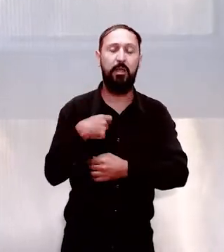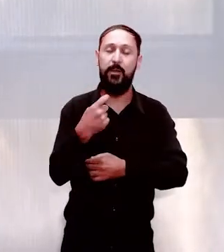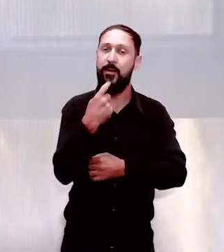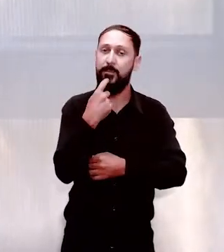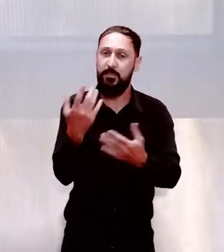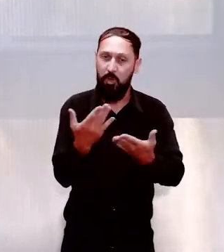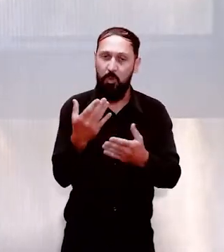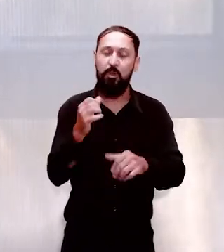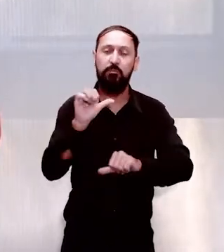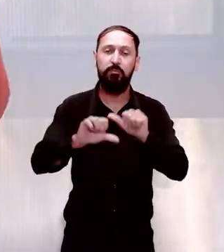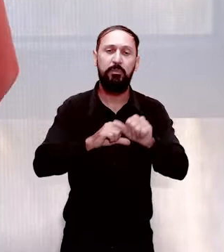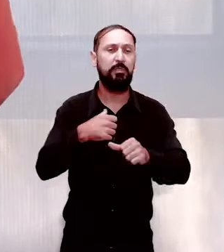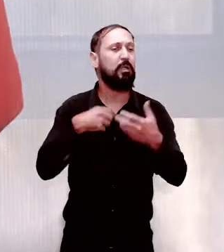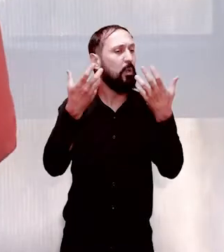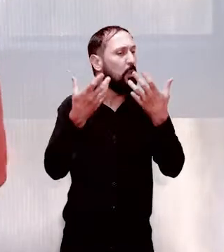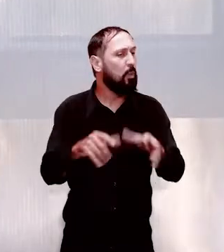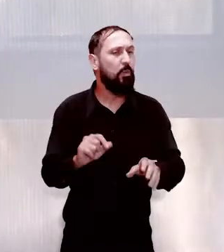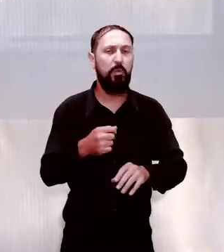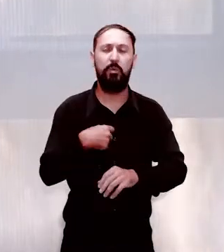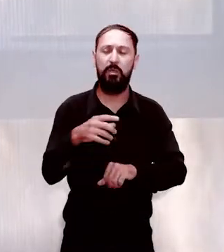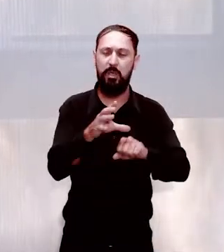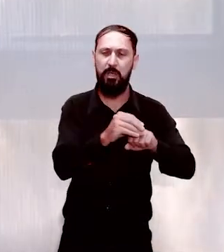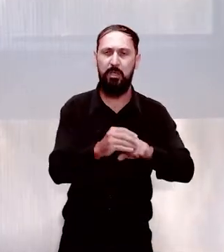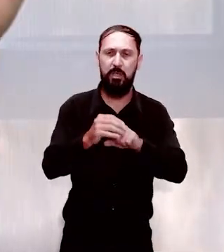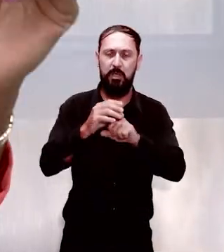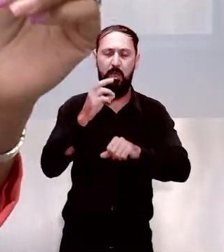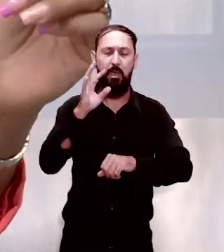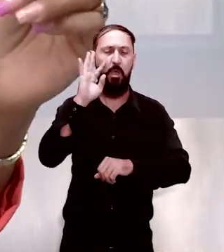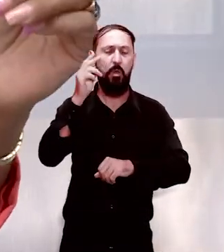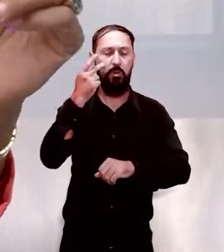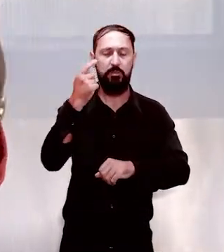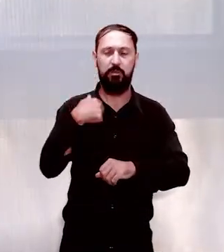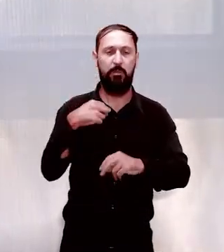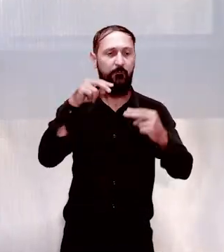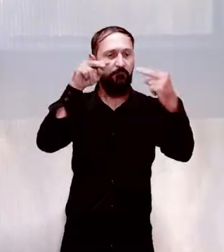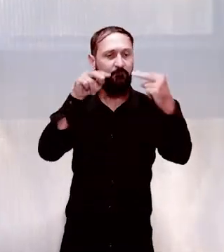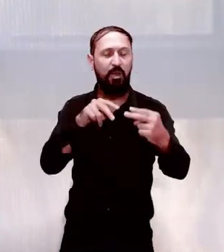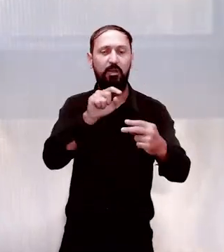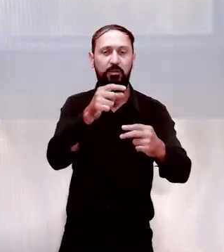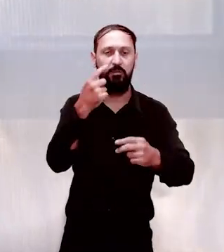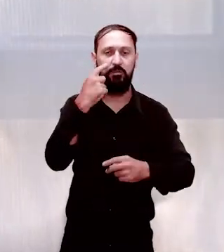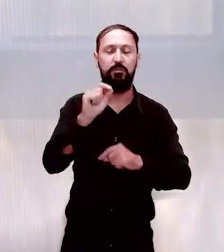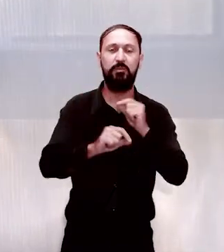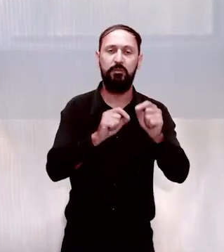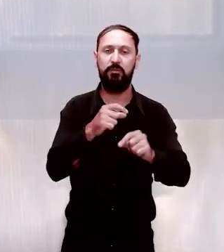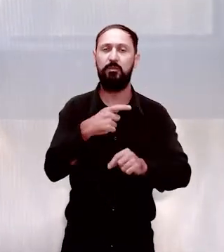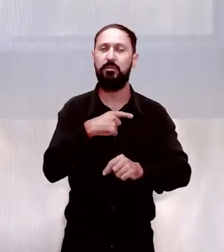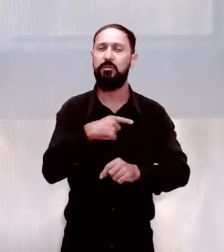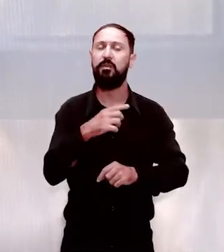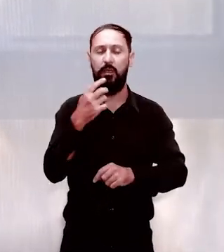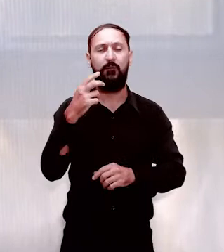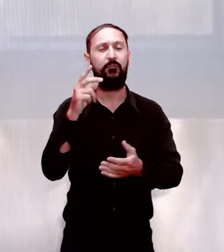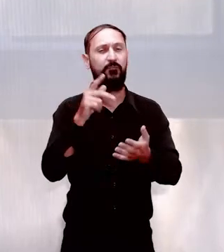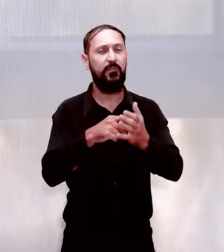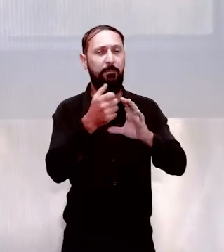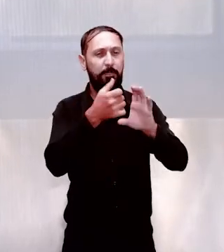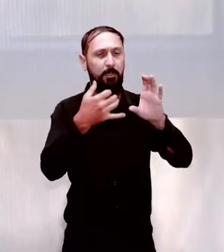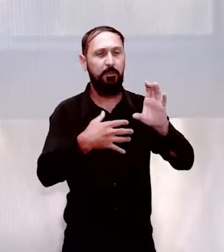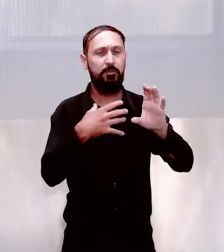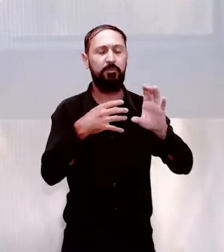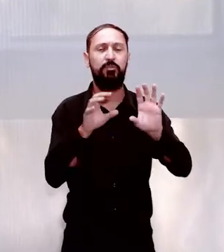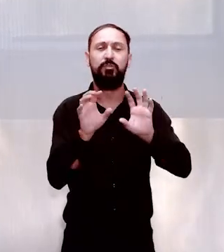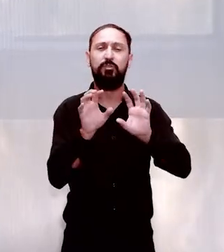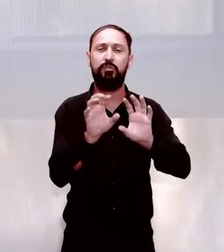Campinas, e ela negava o seu pertencimento, até me conhecer. Eu a via, verificava que ela tinha